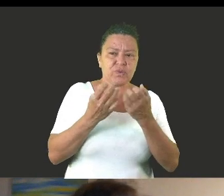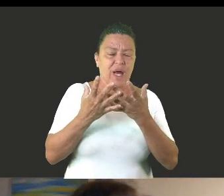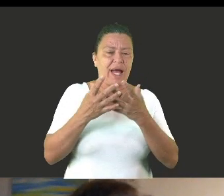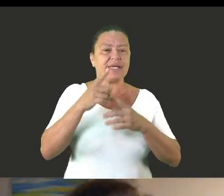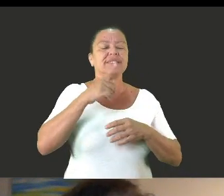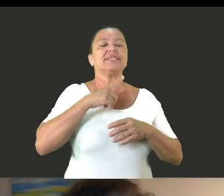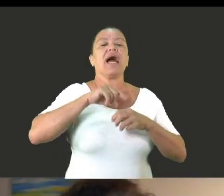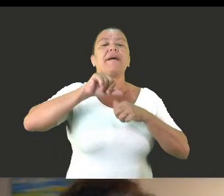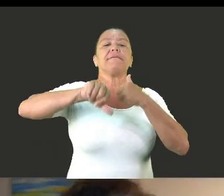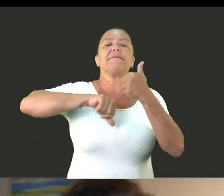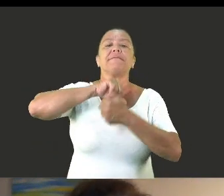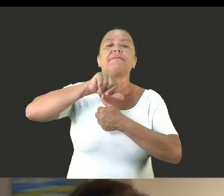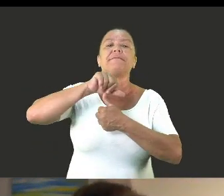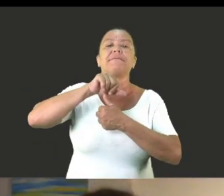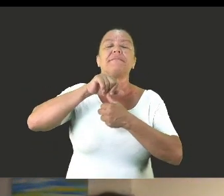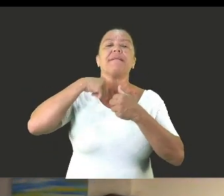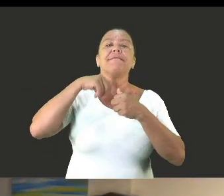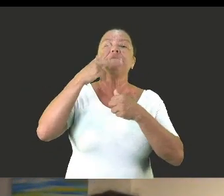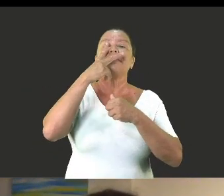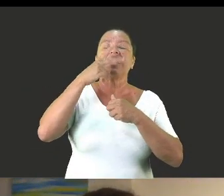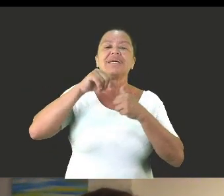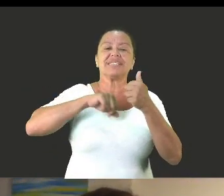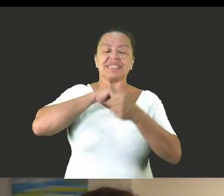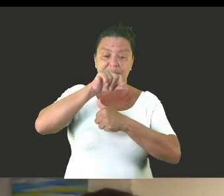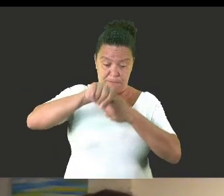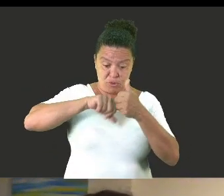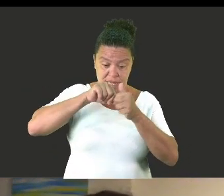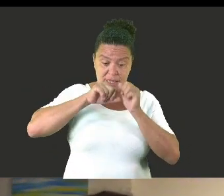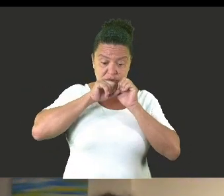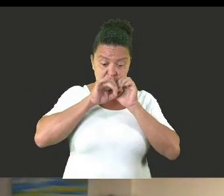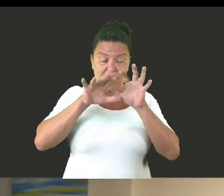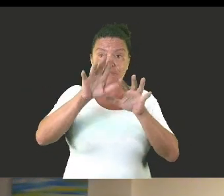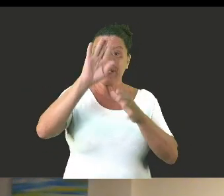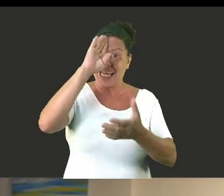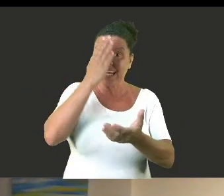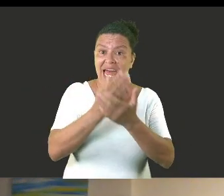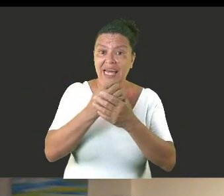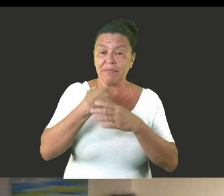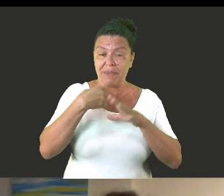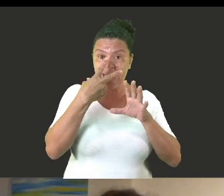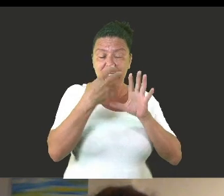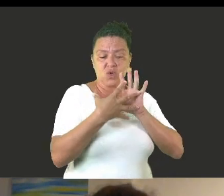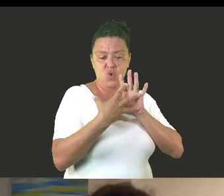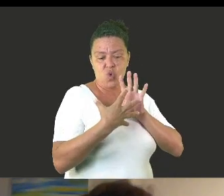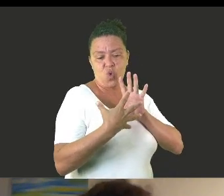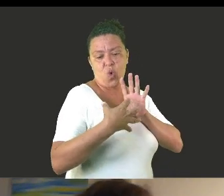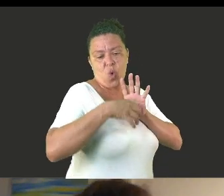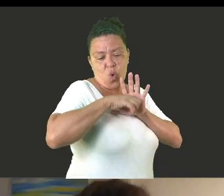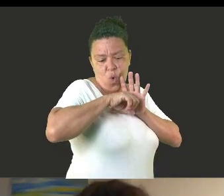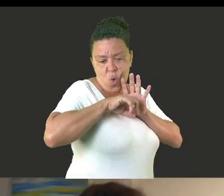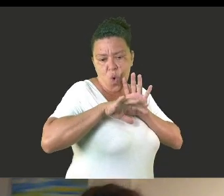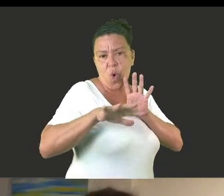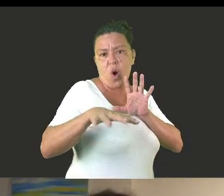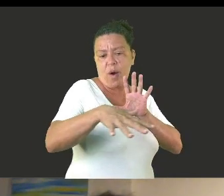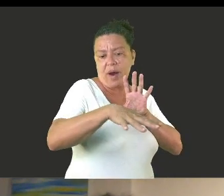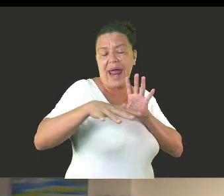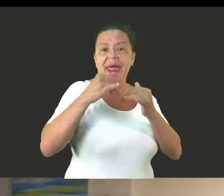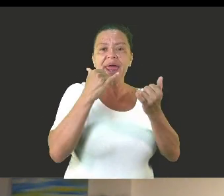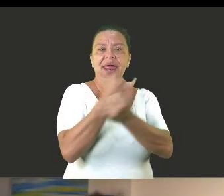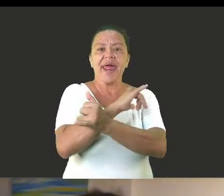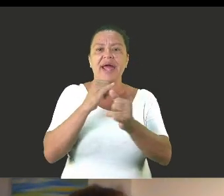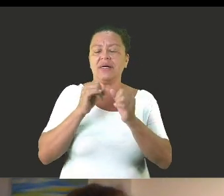uma transmissão. As crenças, as nossas crenças, elas criam um campo de energia